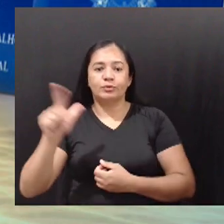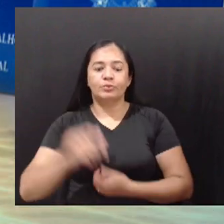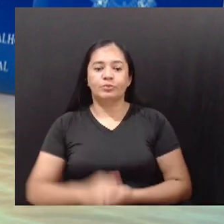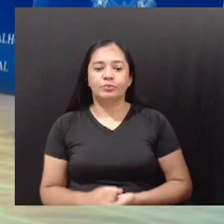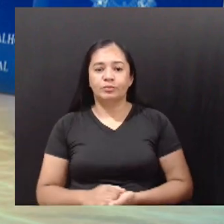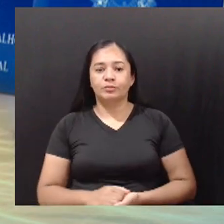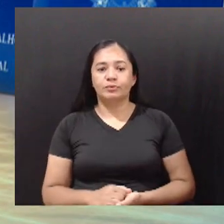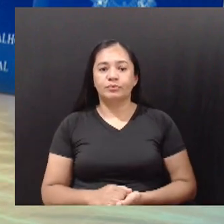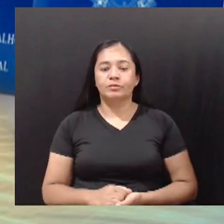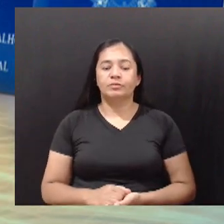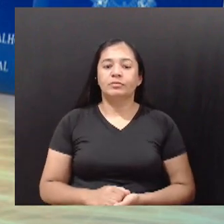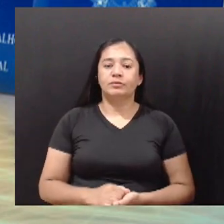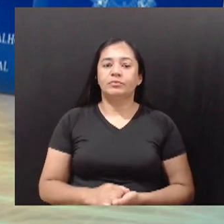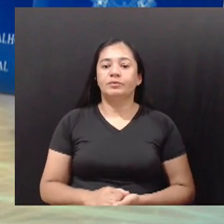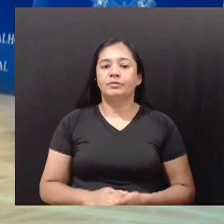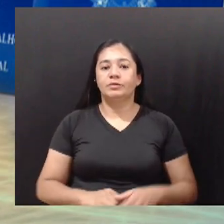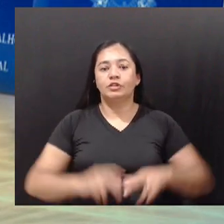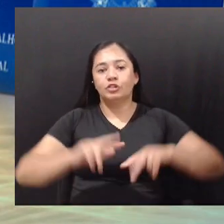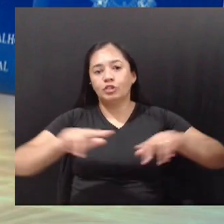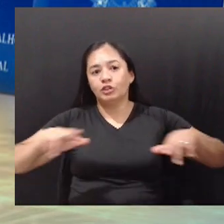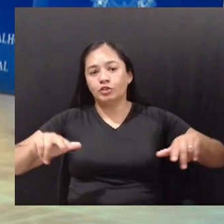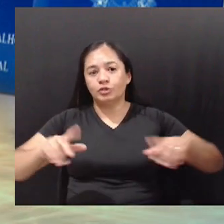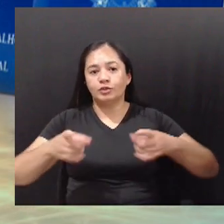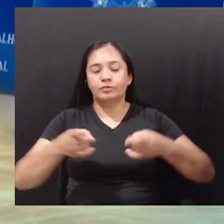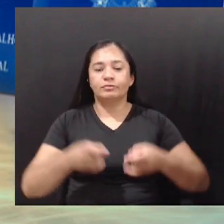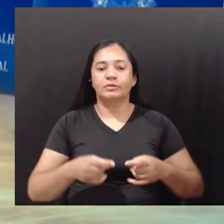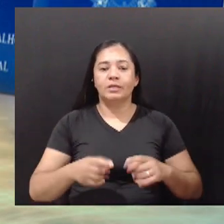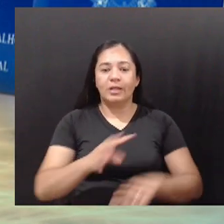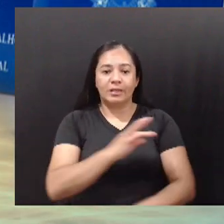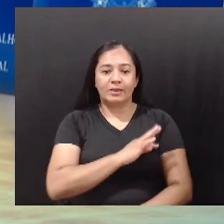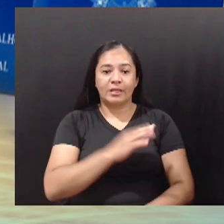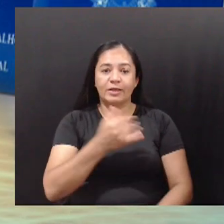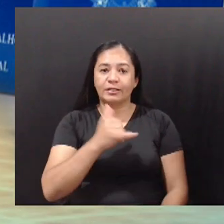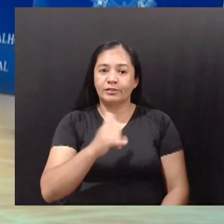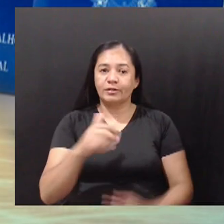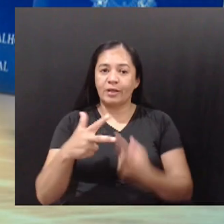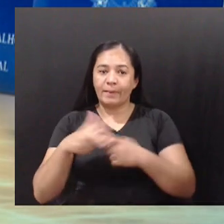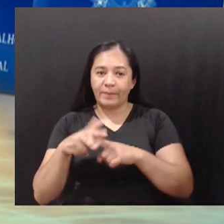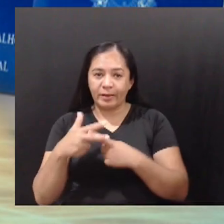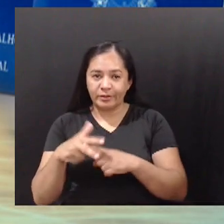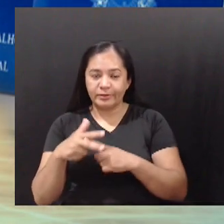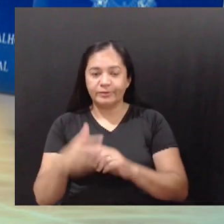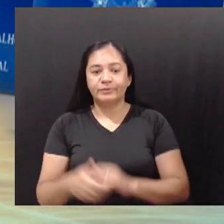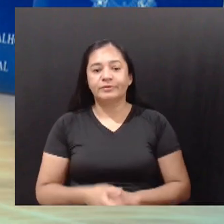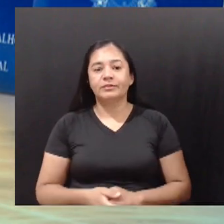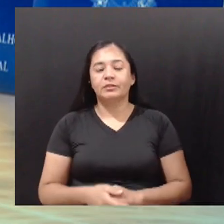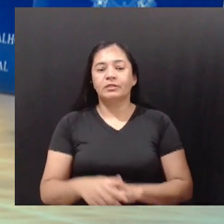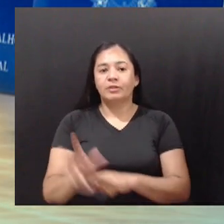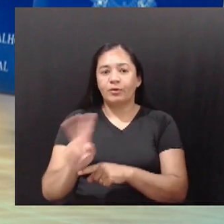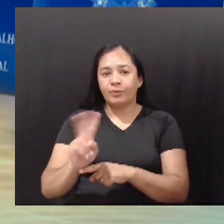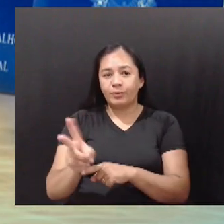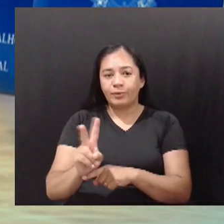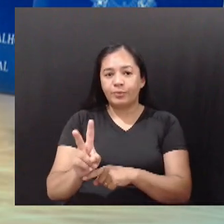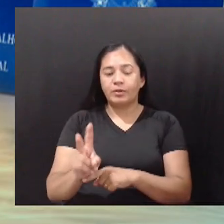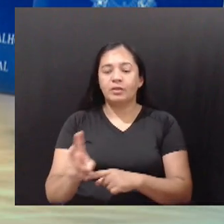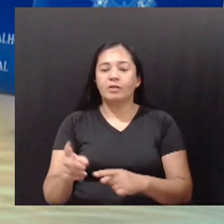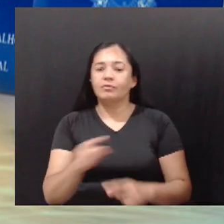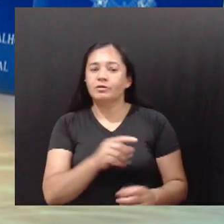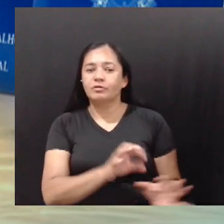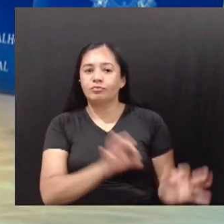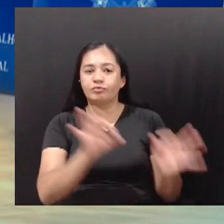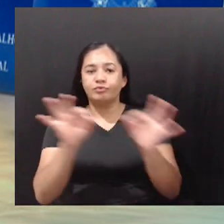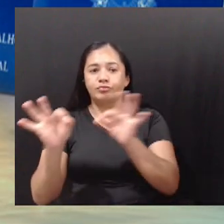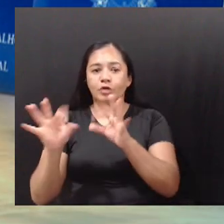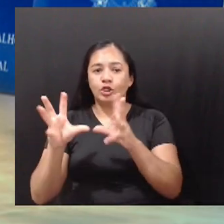projetista de móveis, técnico em eletromecânica e vigia. Para conferir todas as vagas, é